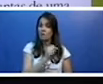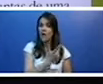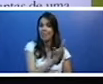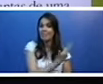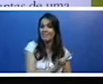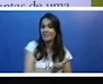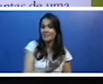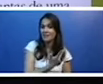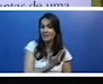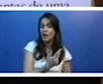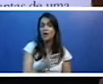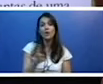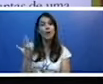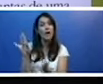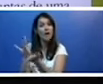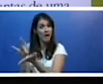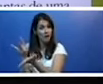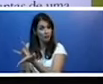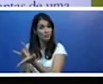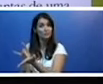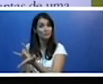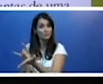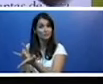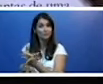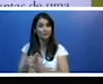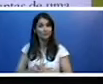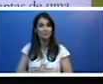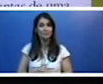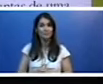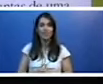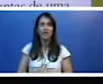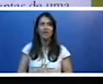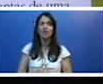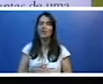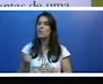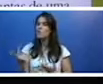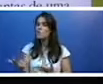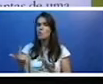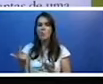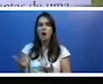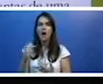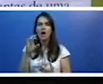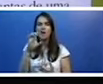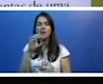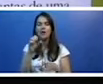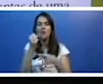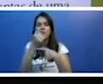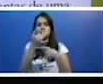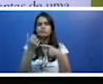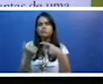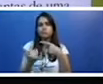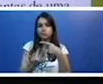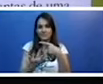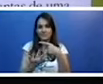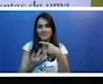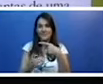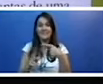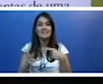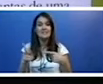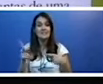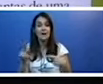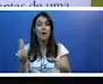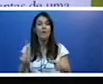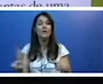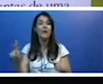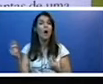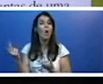correspondente, ambos medidos na mesma unidade, sempre na